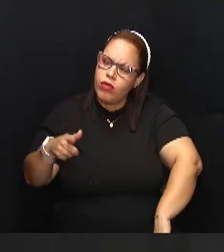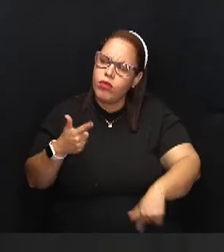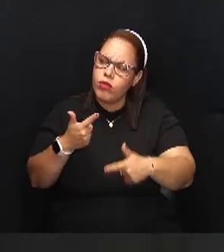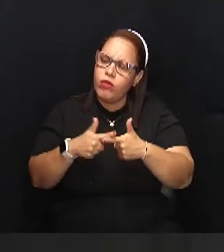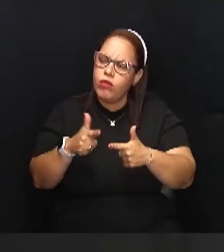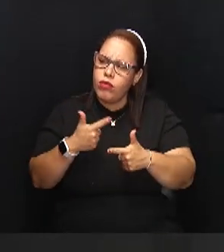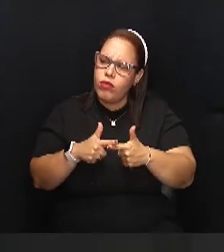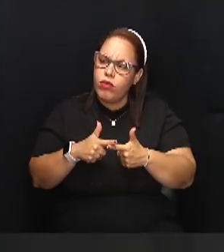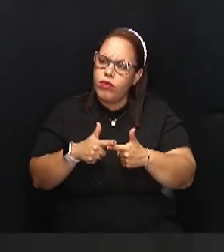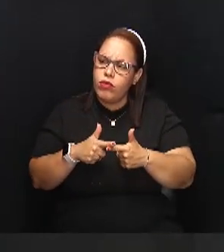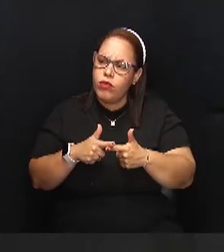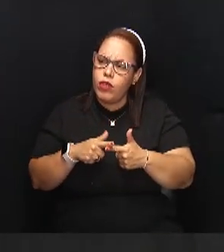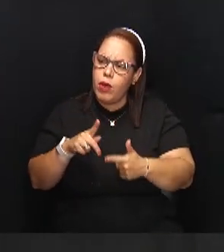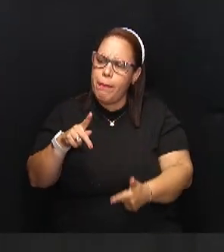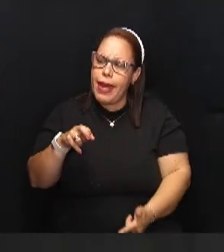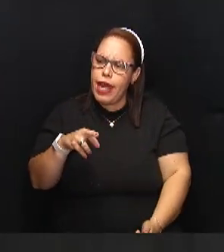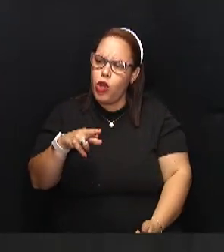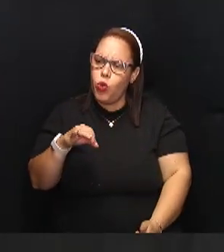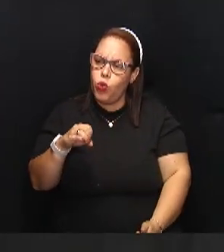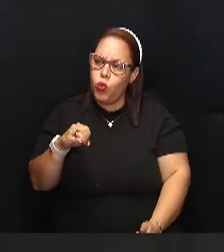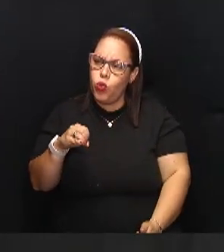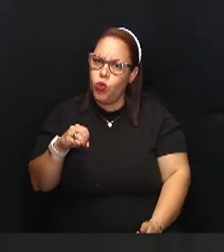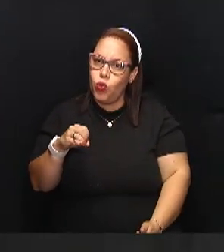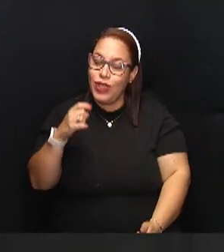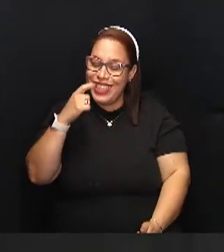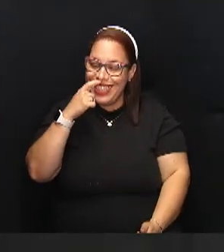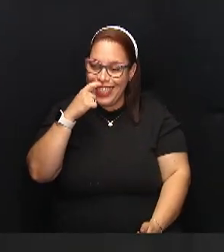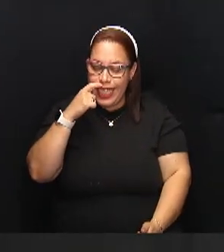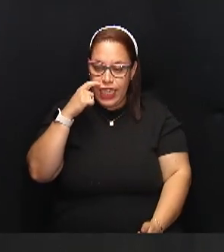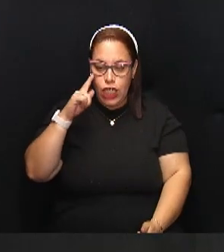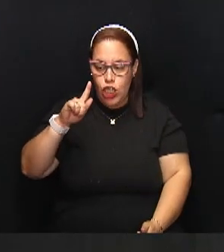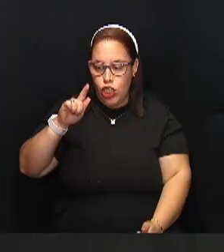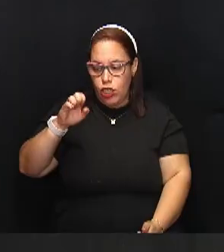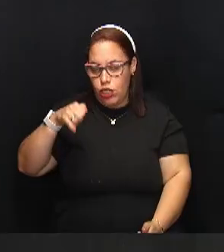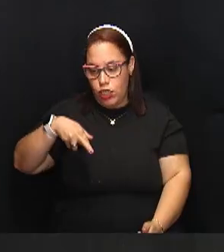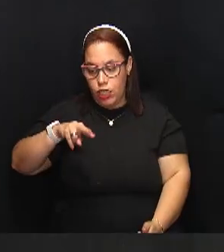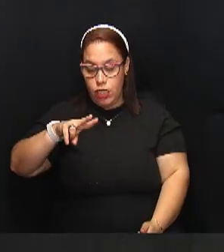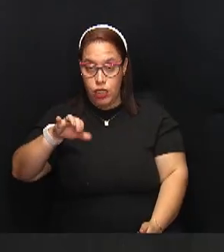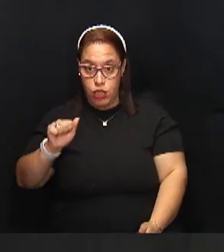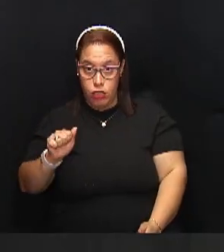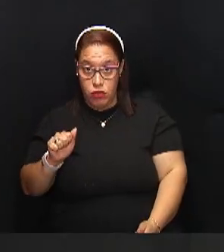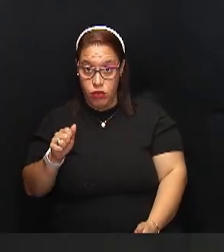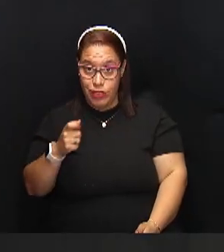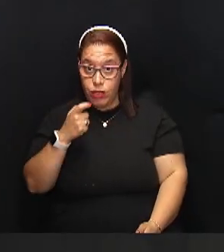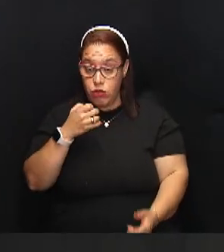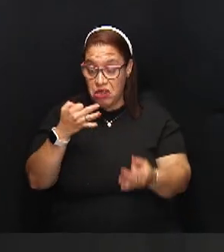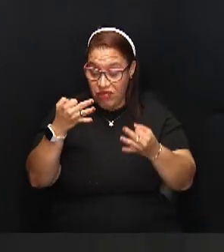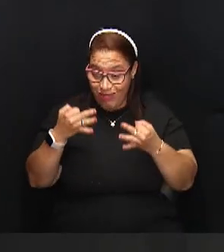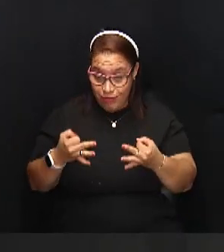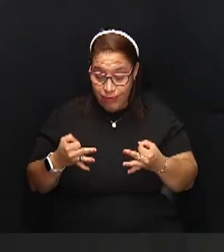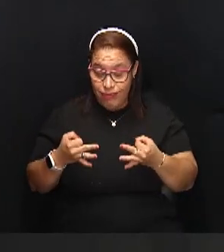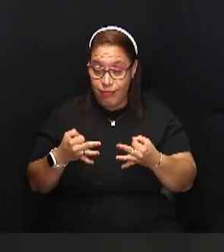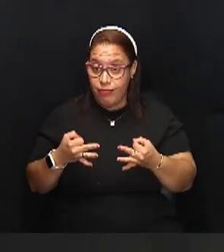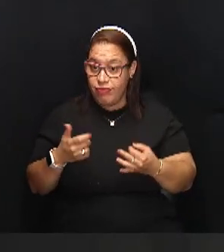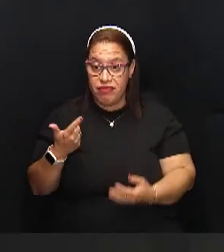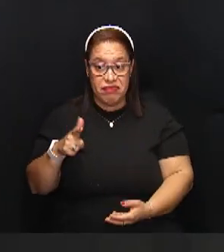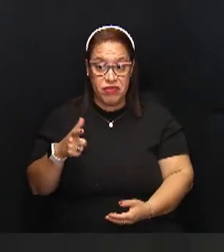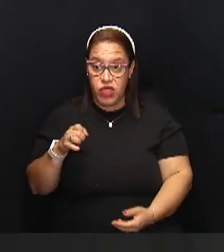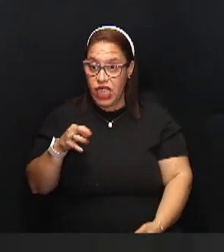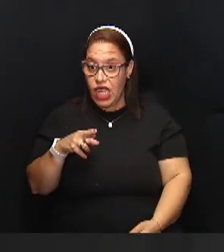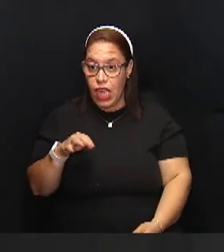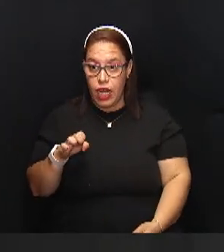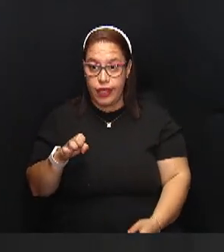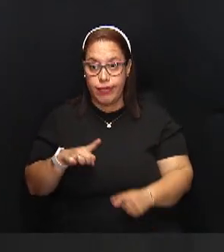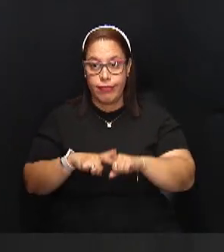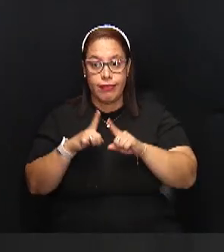problemas, problema periodontal, né, que é o problema de gengiva, Sim. que muitas vezes o dente está íntegro, está rígido, né, ele não tem cárie,